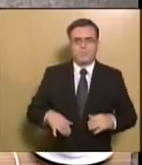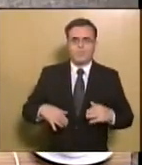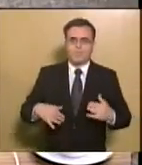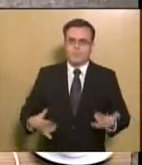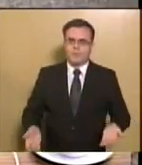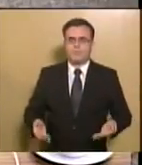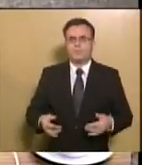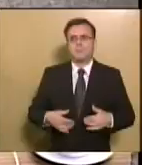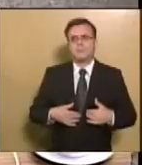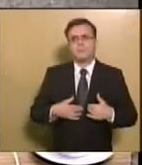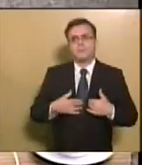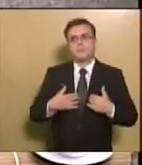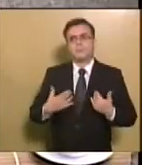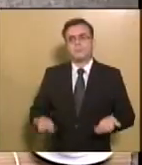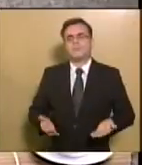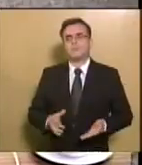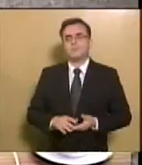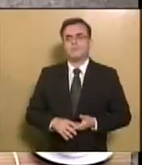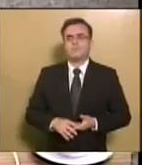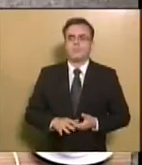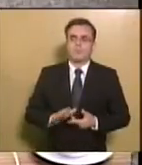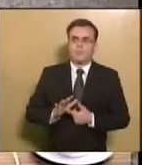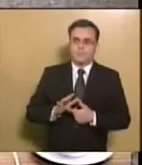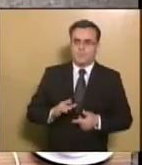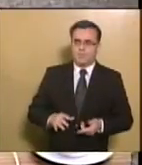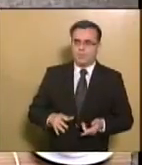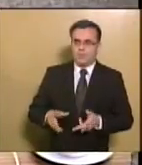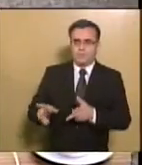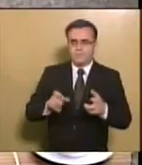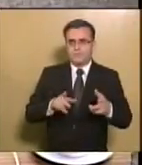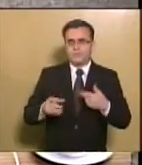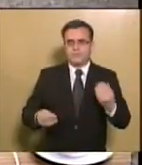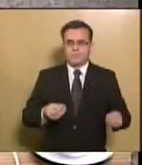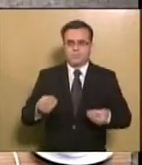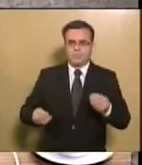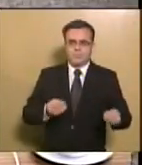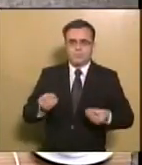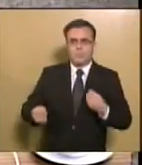vida pelo não atendimento e tendo disponibilidade. E o